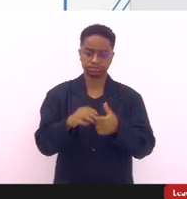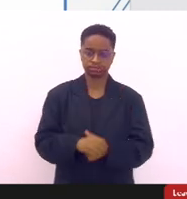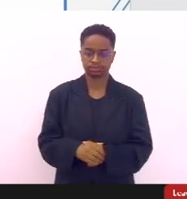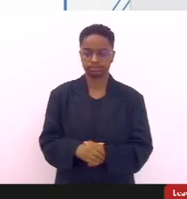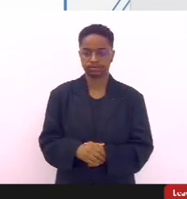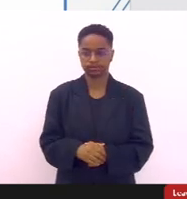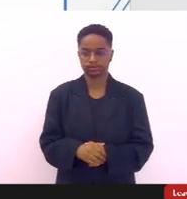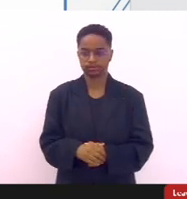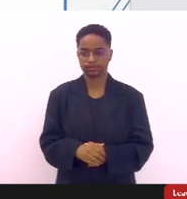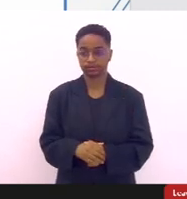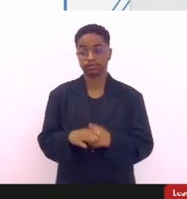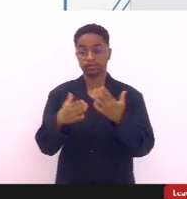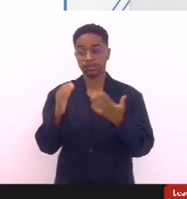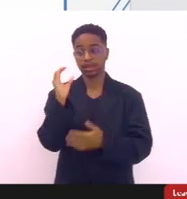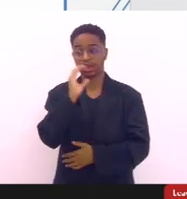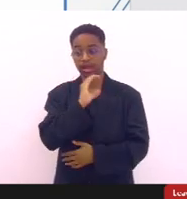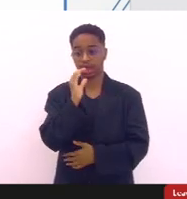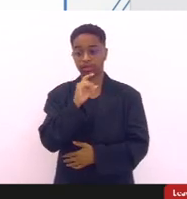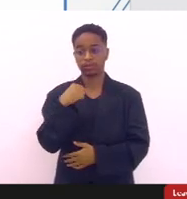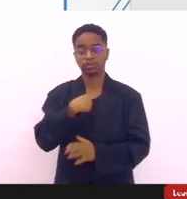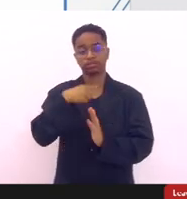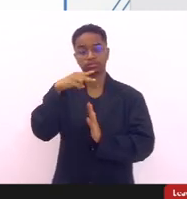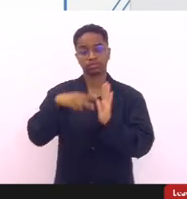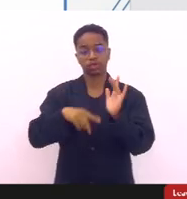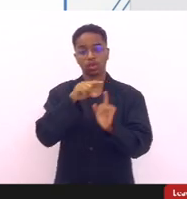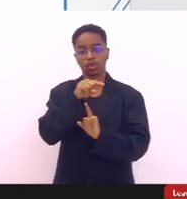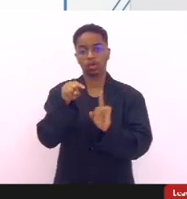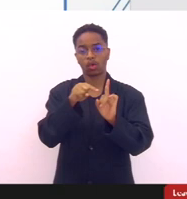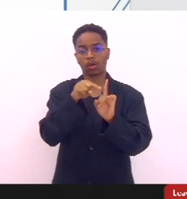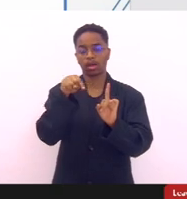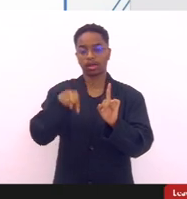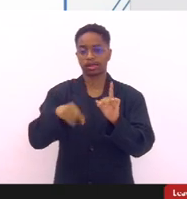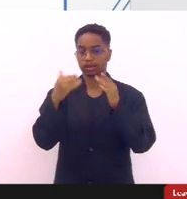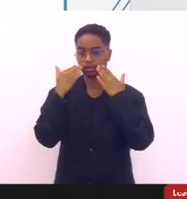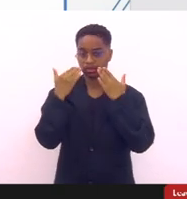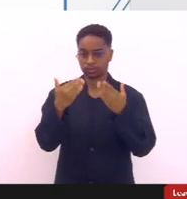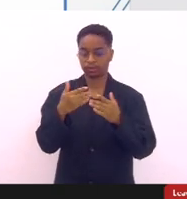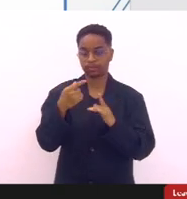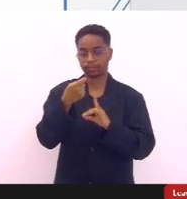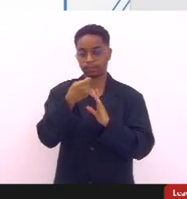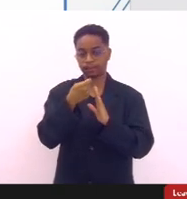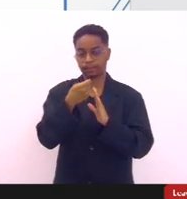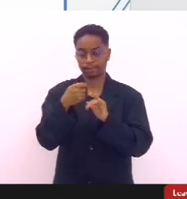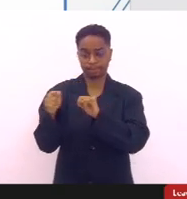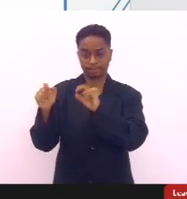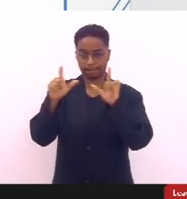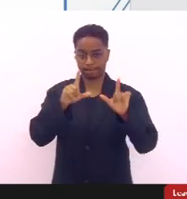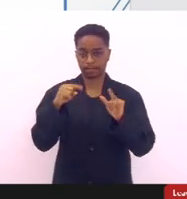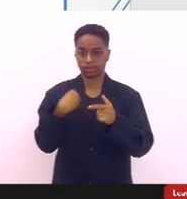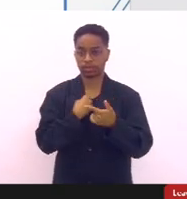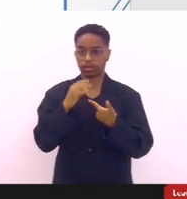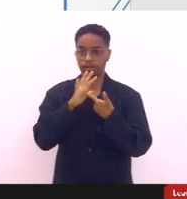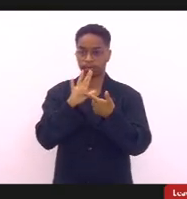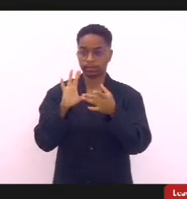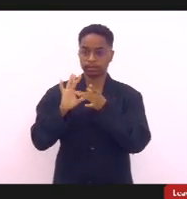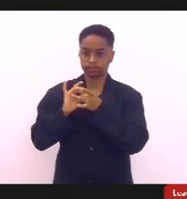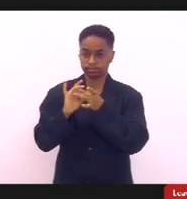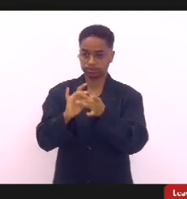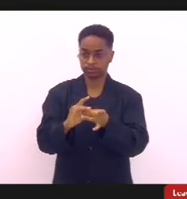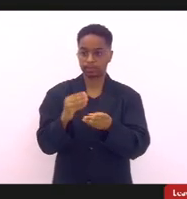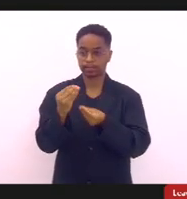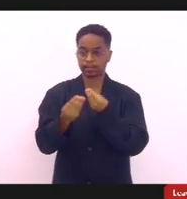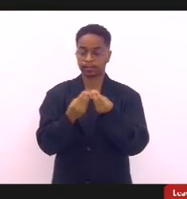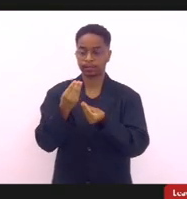Está sim, doutor Mário. Tá. Então, aí, rapidamente, os objetivos para essa apresentação, que a gente quer contextualizar o cenário para enfrentamento da